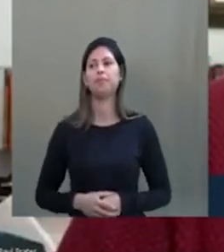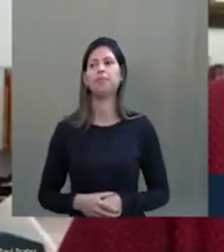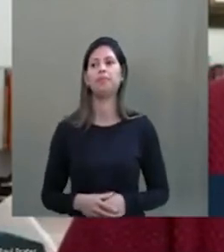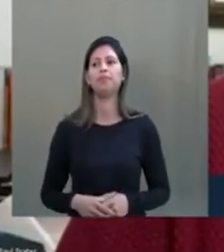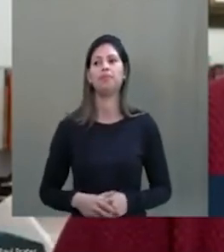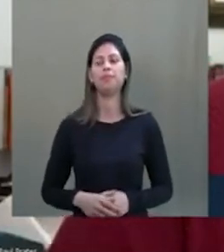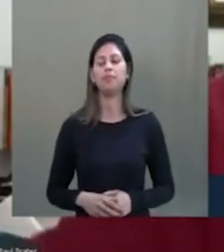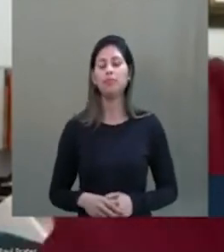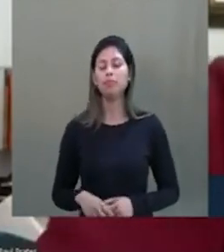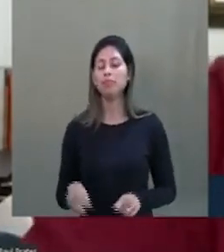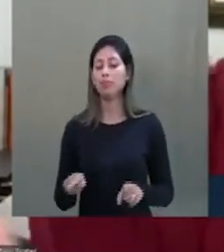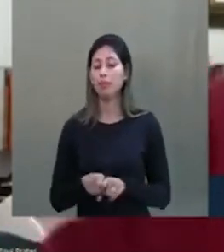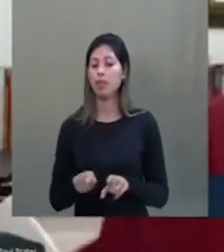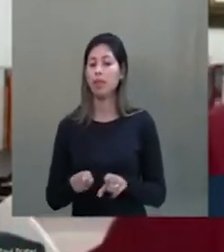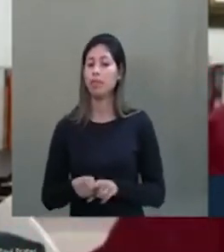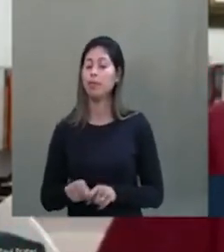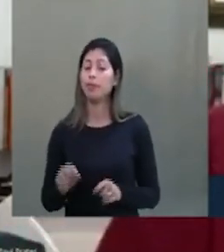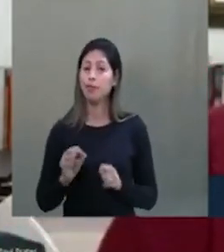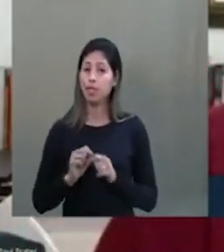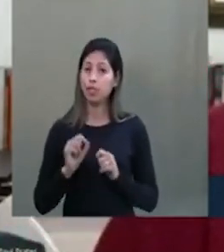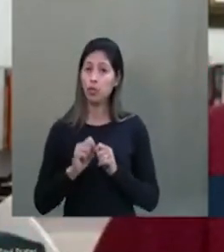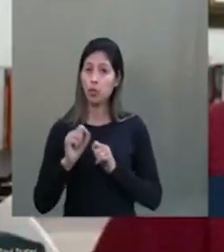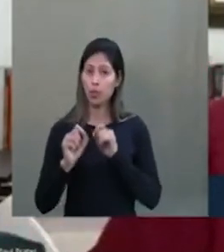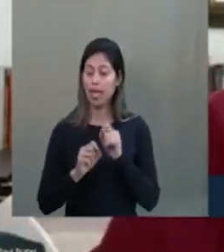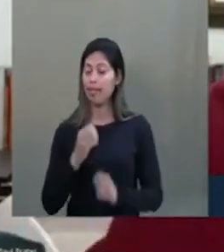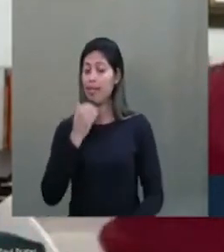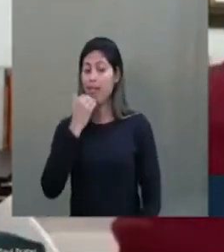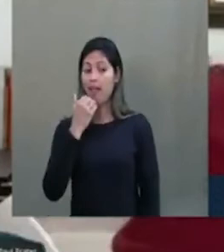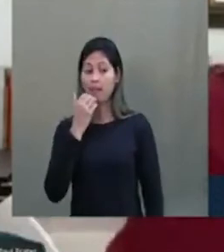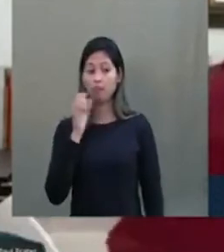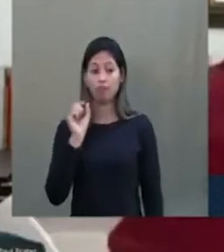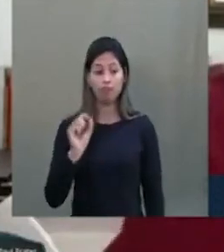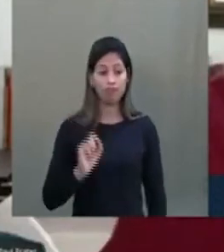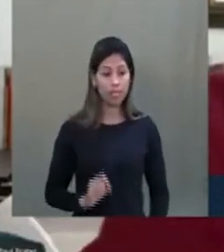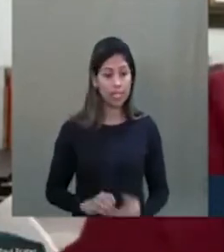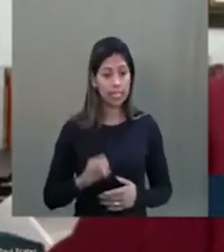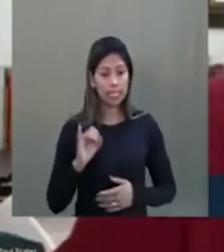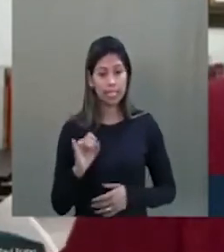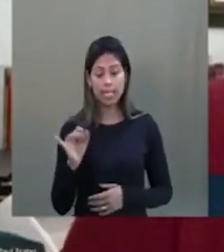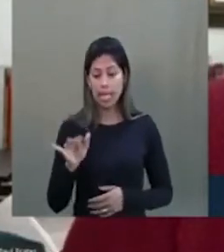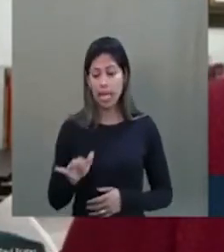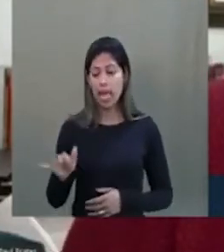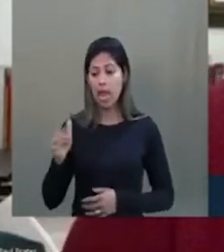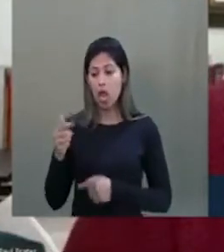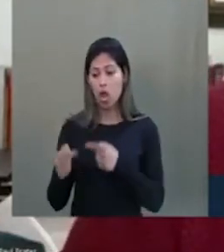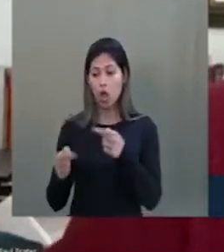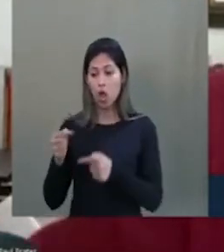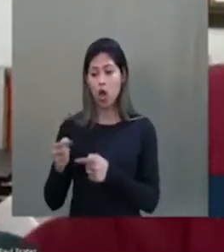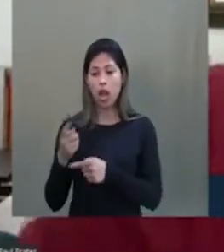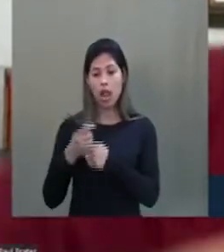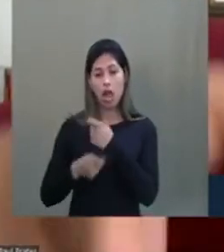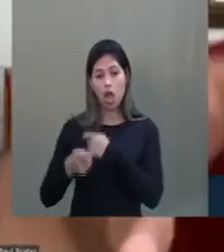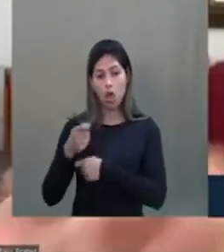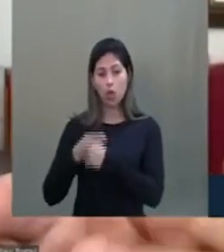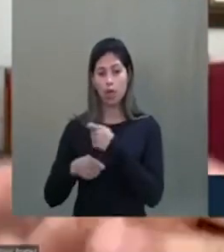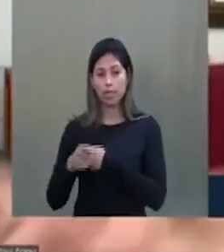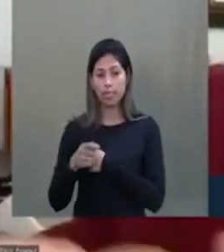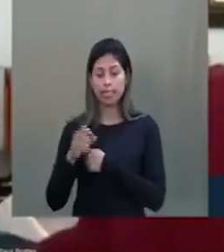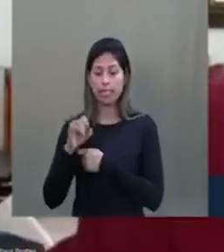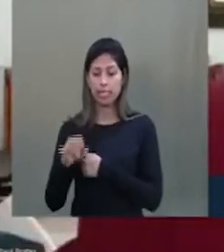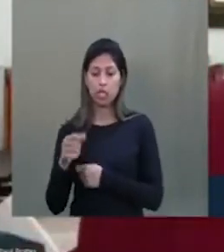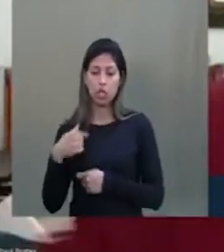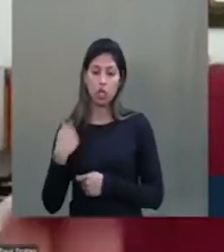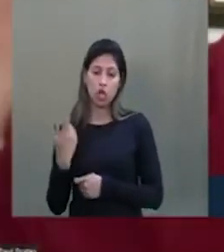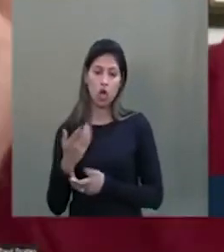dizendo que de nada adianta isso tudo aqui se a política econômica não ajudar. Se nós não demitirmos a